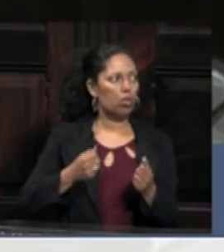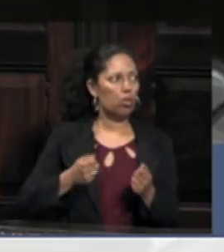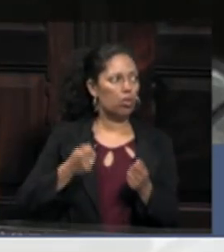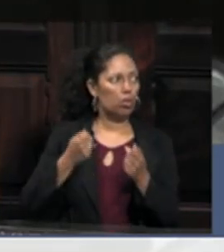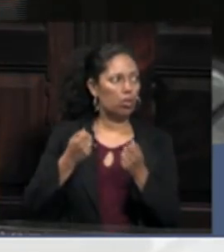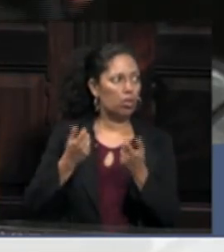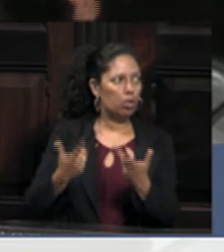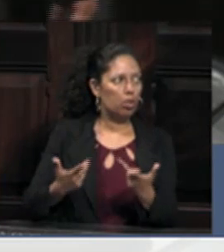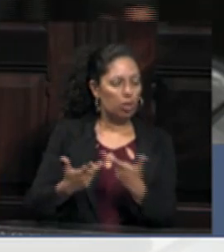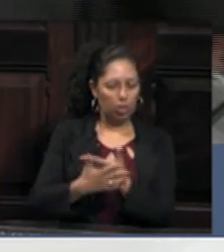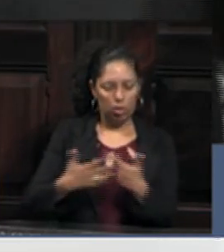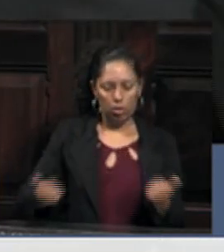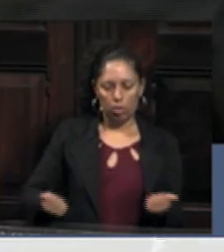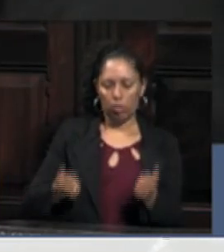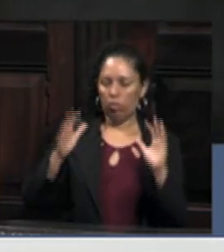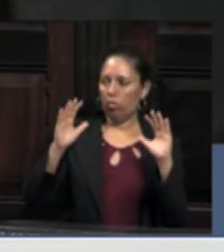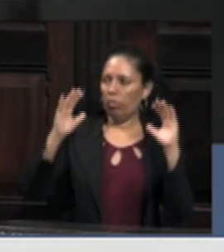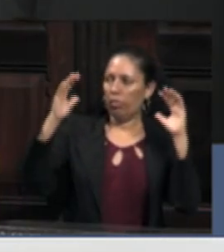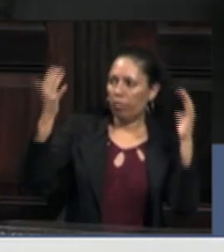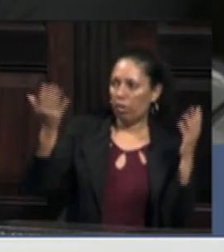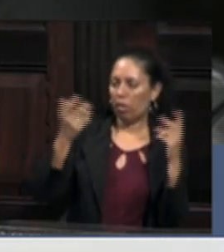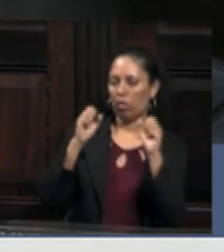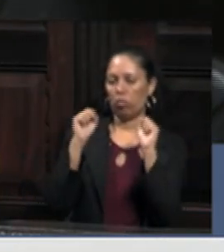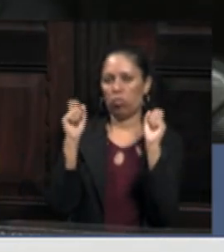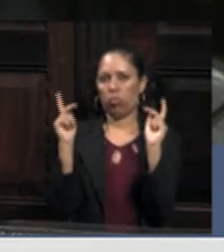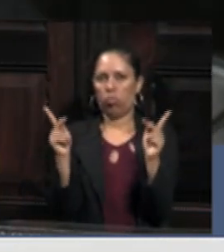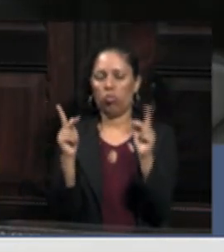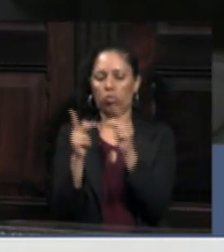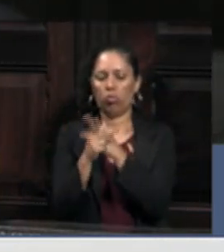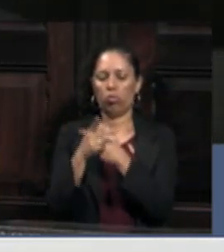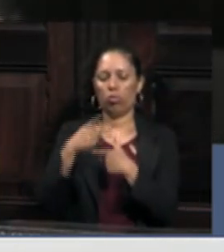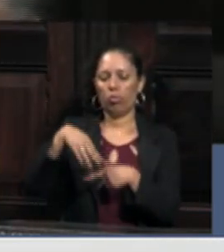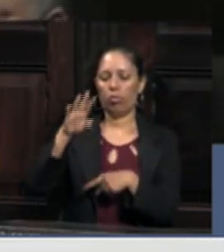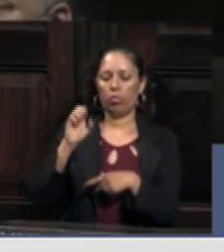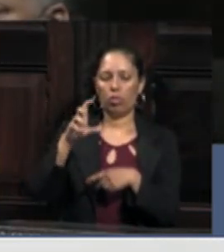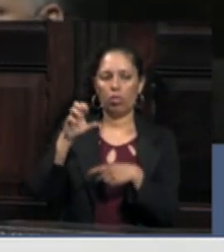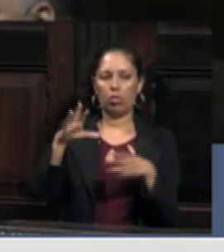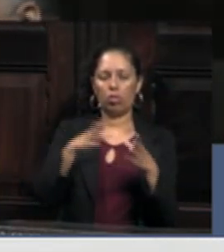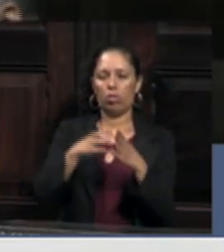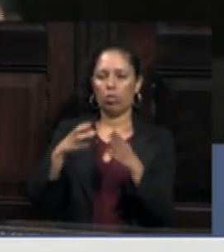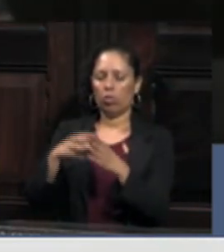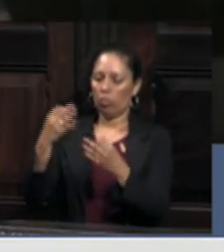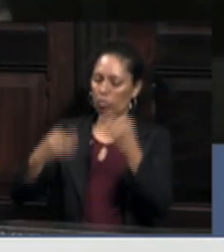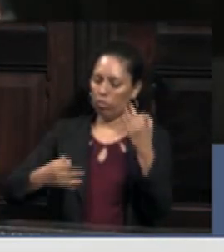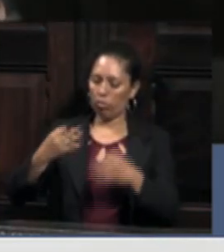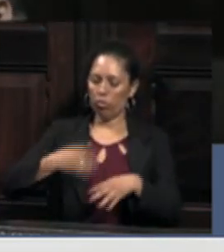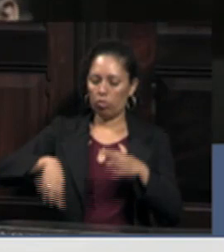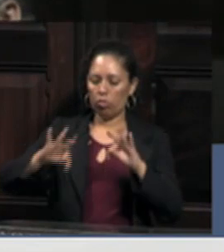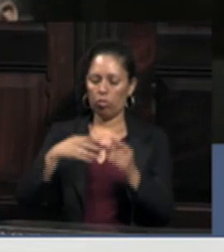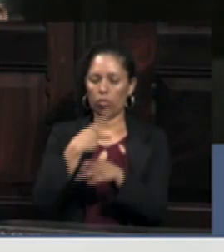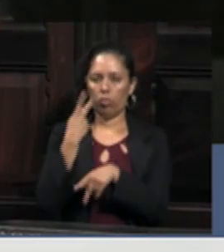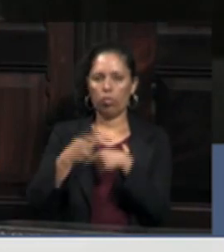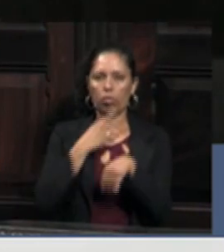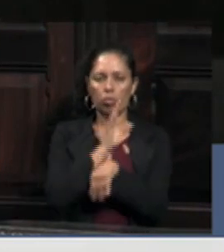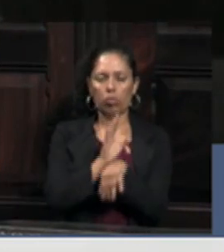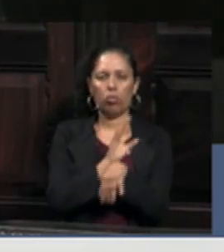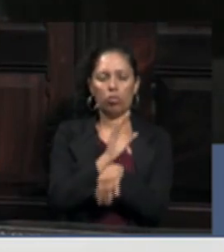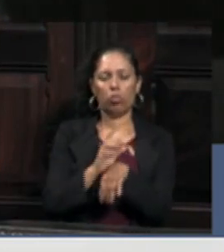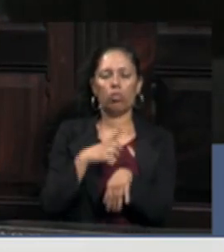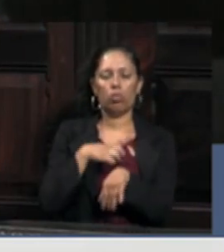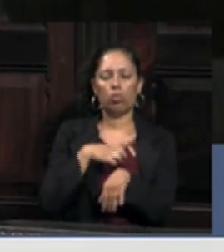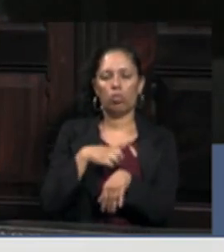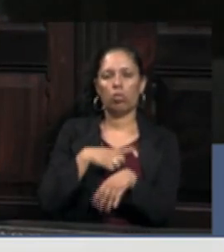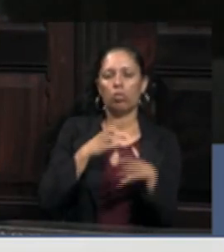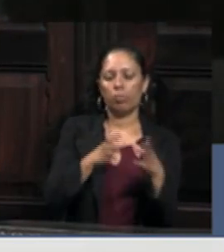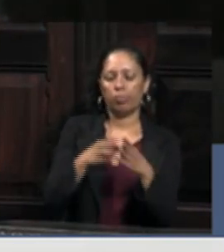existentes em parques de diversões, casas de festa e outras providências. Pareceres das comissões de Constituição e Justiça pela constitucionalidade. Defesa Civil, favorável. Assuntos da criança, adolescente e